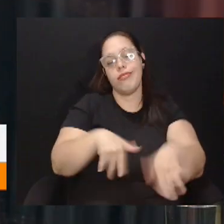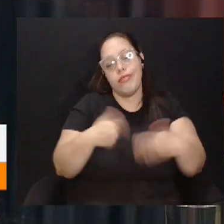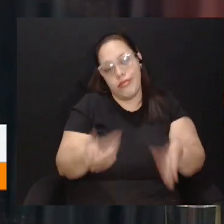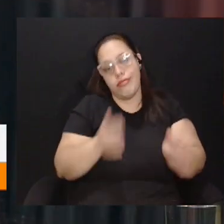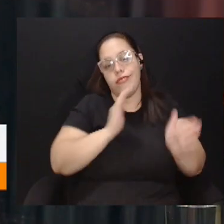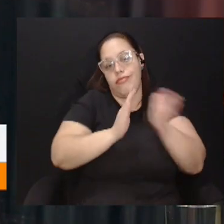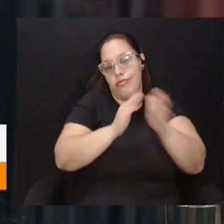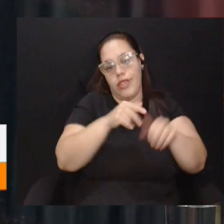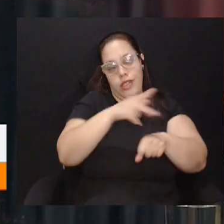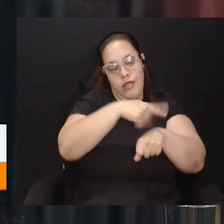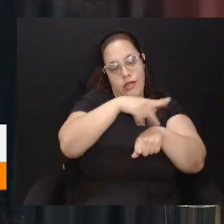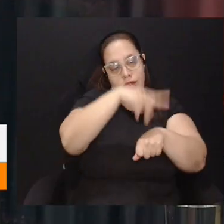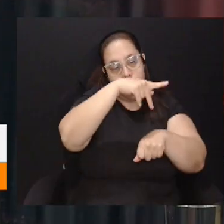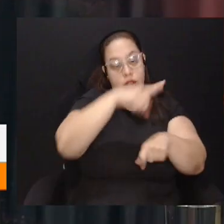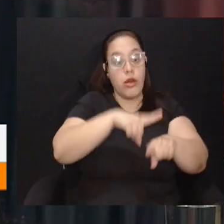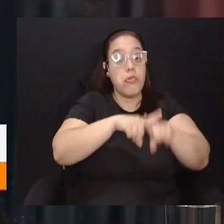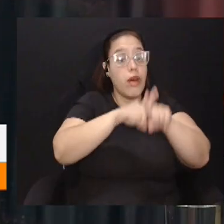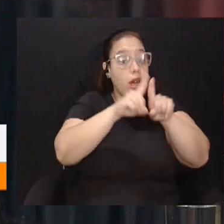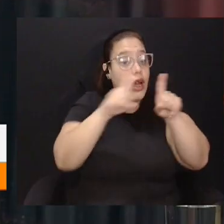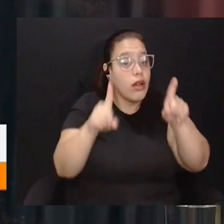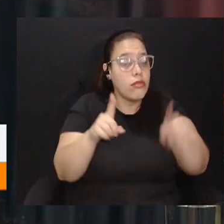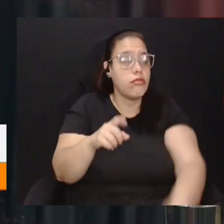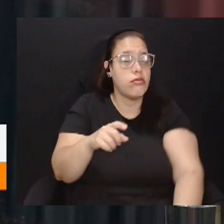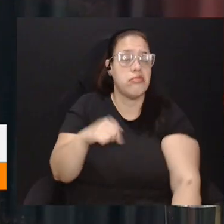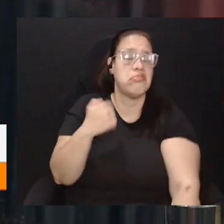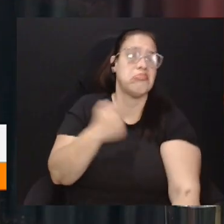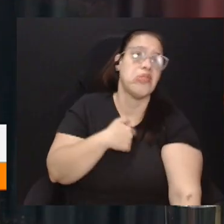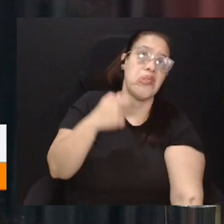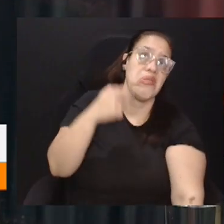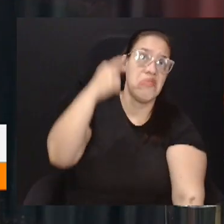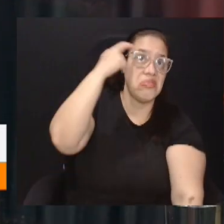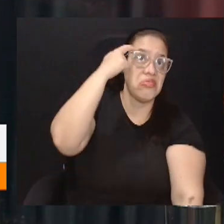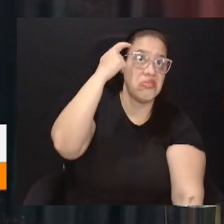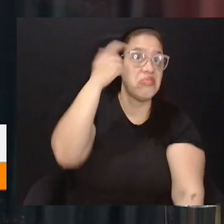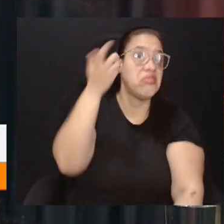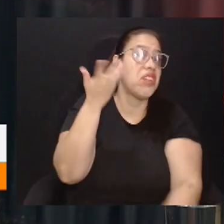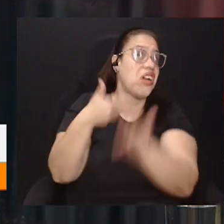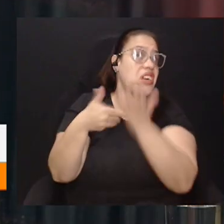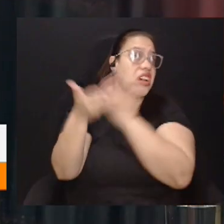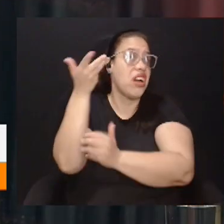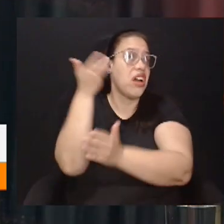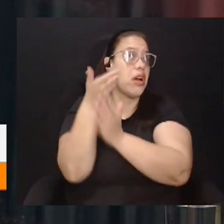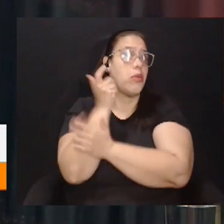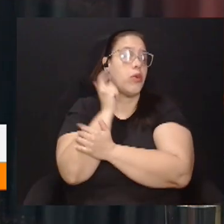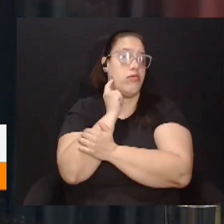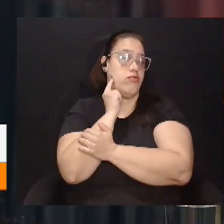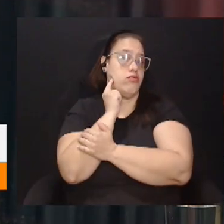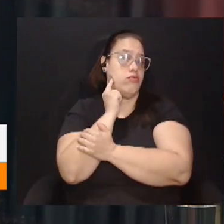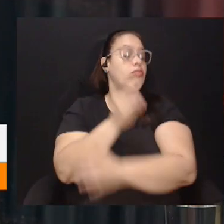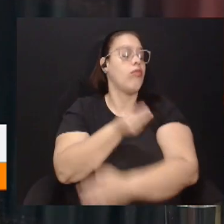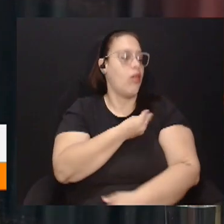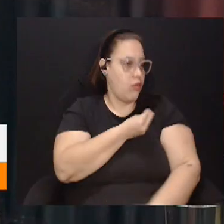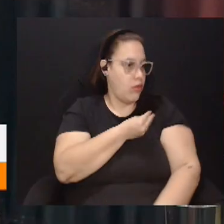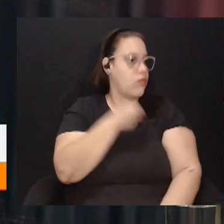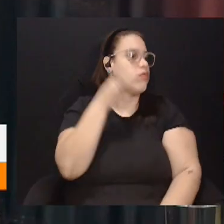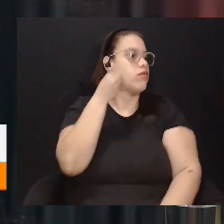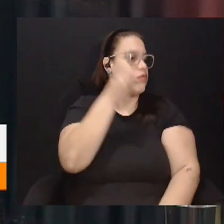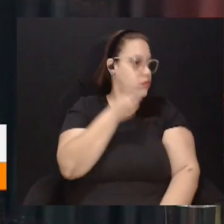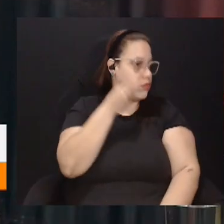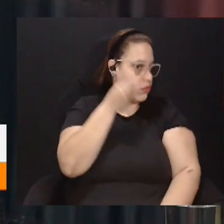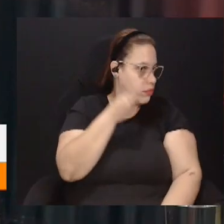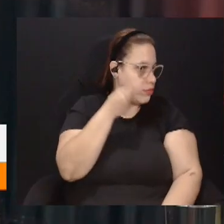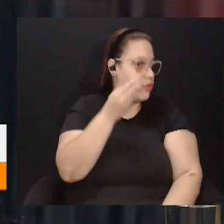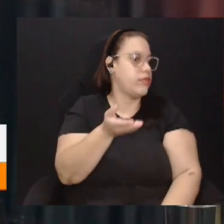Páscoa. Mas isso é fruto do nosso tempo, da nossa época. Uhum. Nós vivemos uma experiência urbana, nós vivemos uma